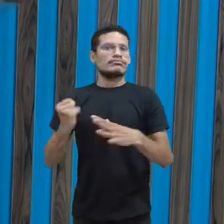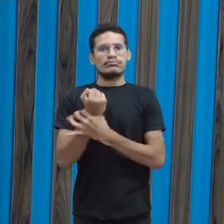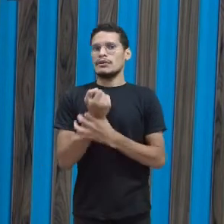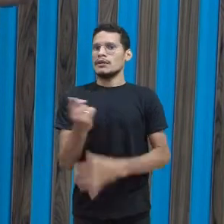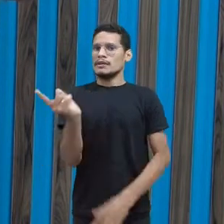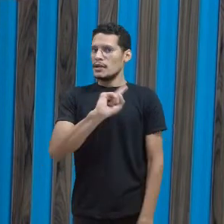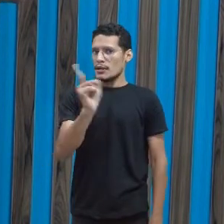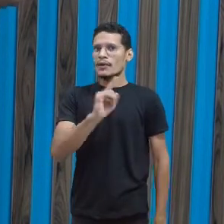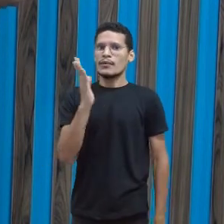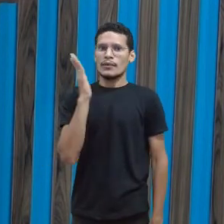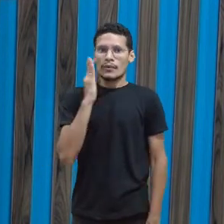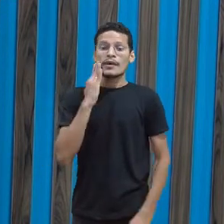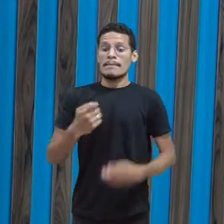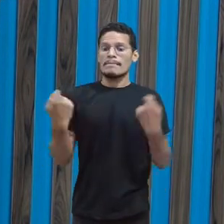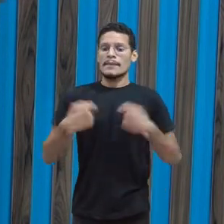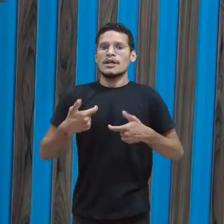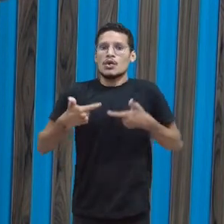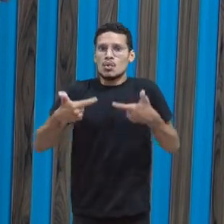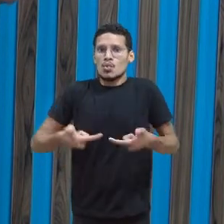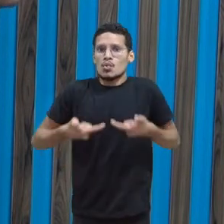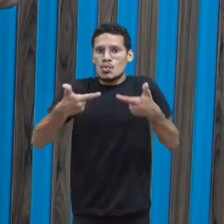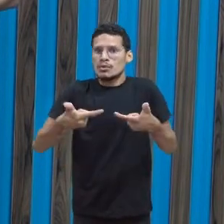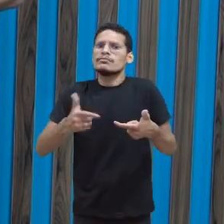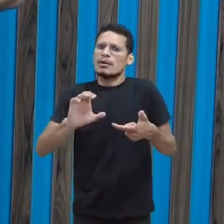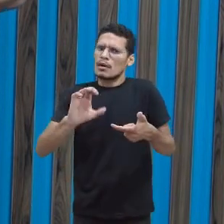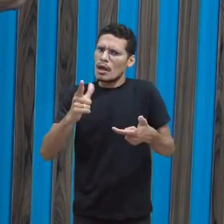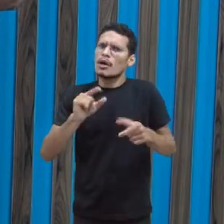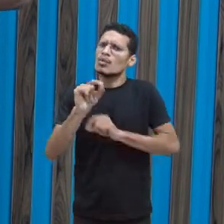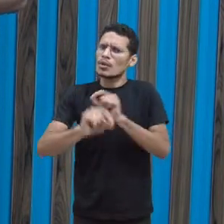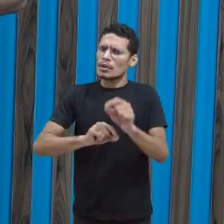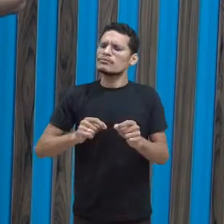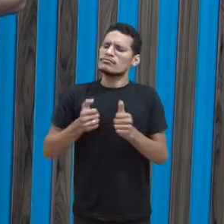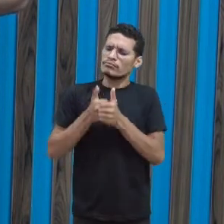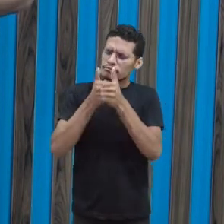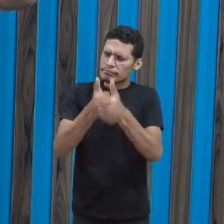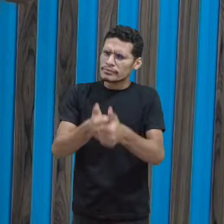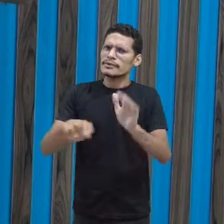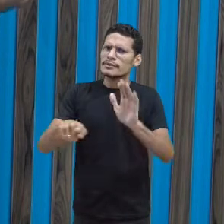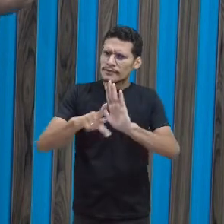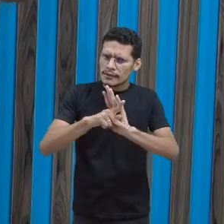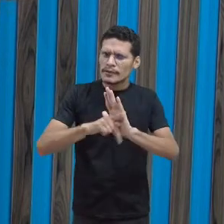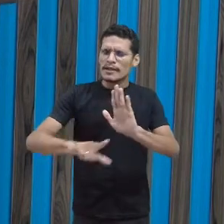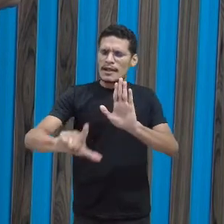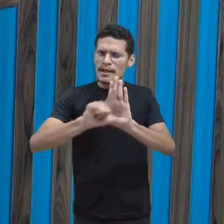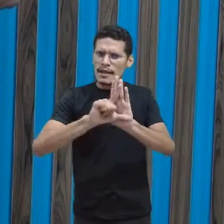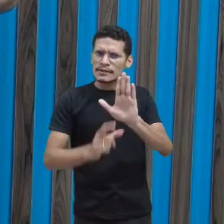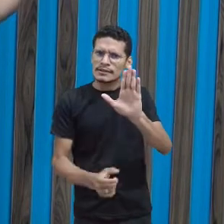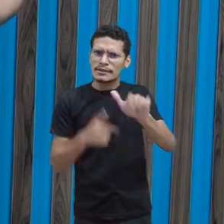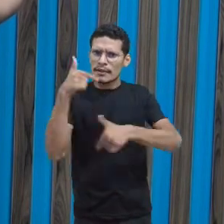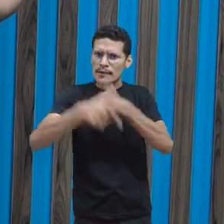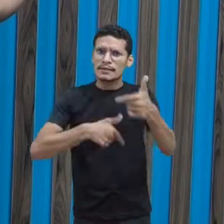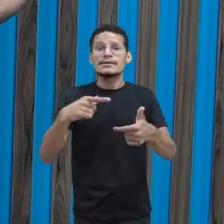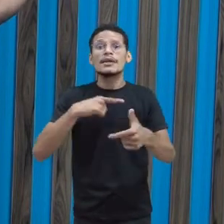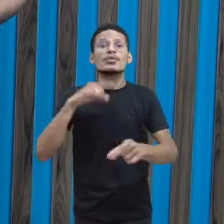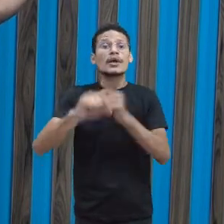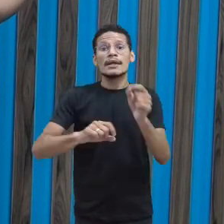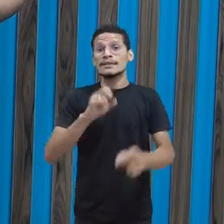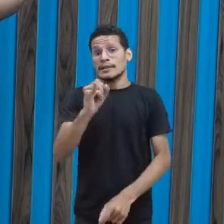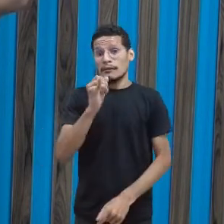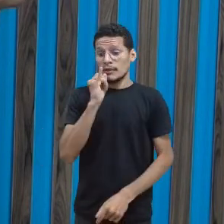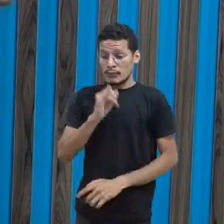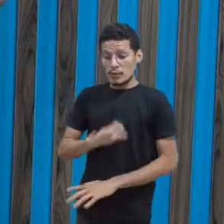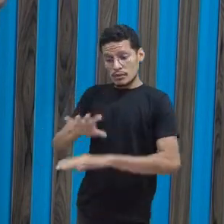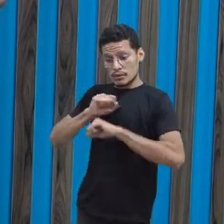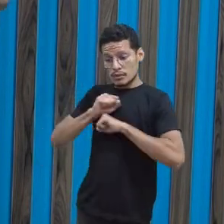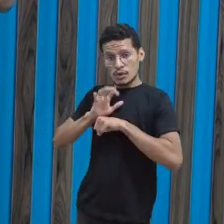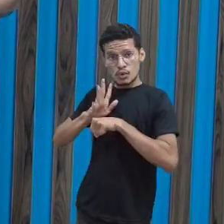Então é preciso de muita luta e, claro, a gente vai acompanhar depois que a legislação trabalhista ela prevê outros casos, o sujeito ficar doente, por exemplo,